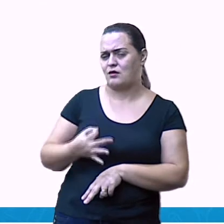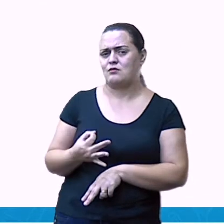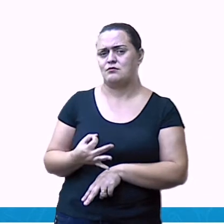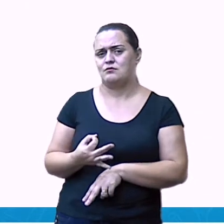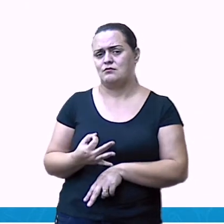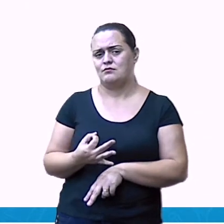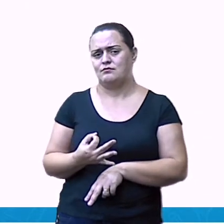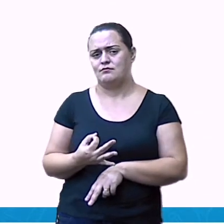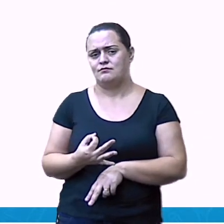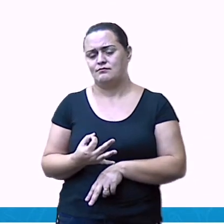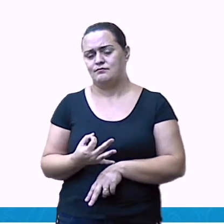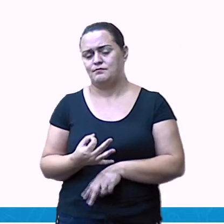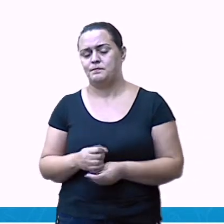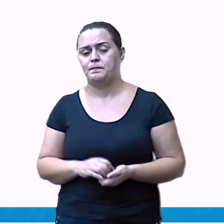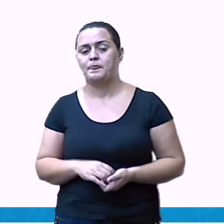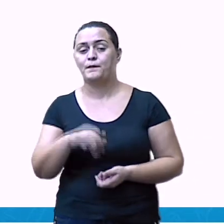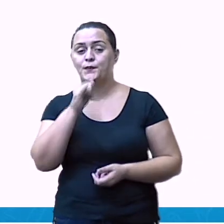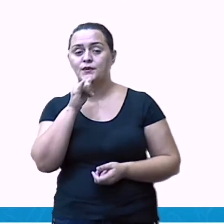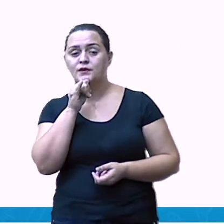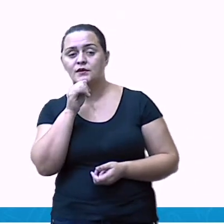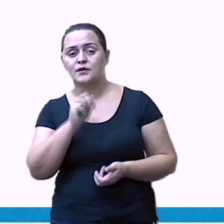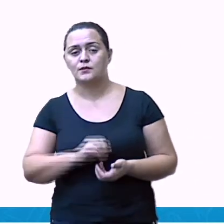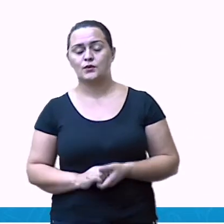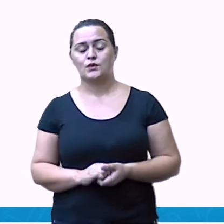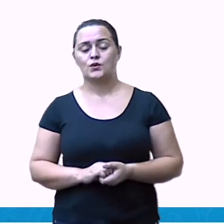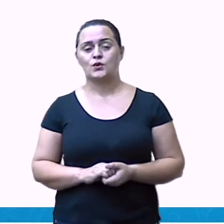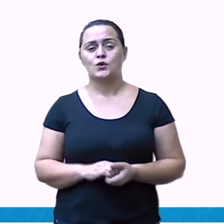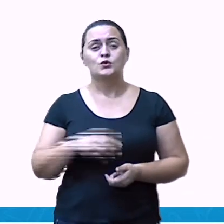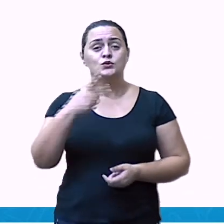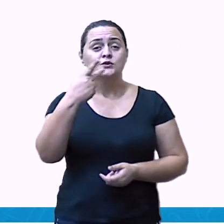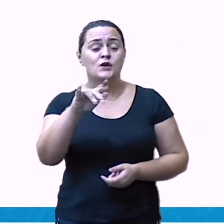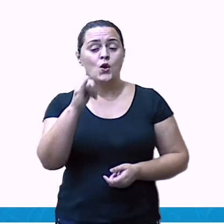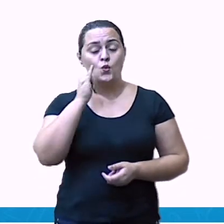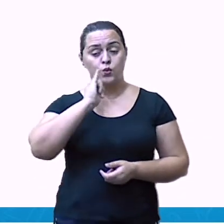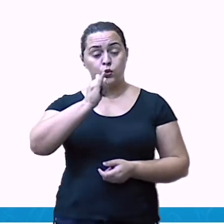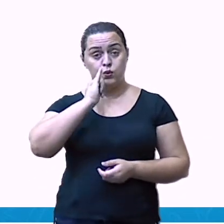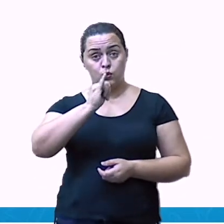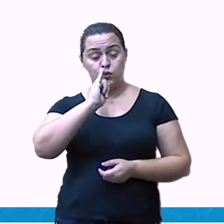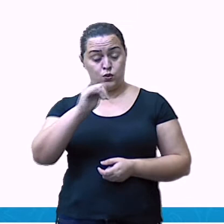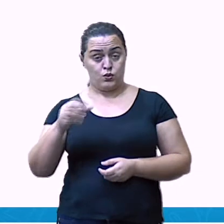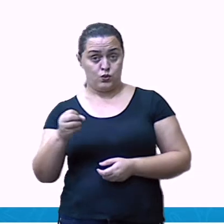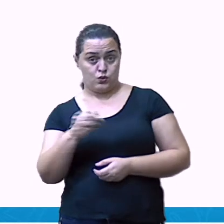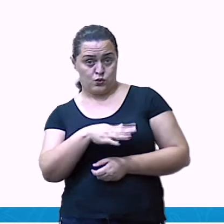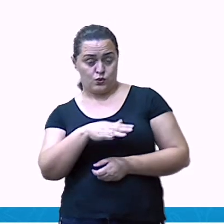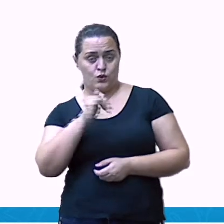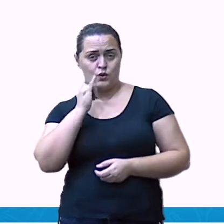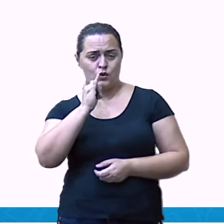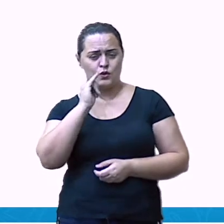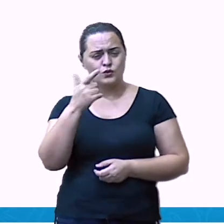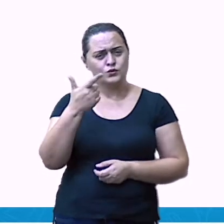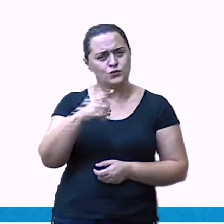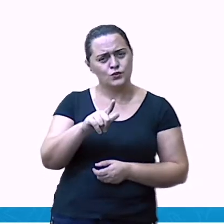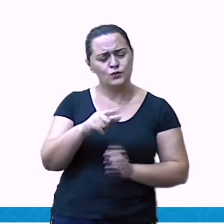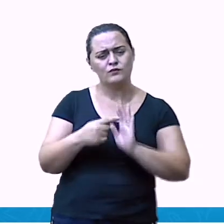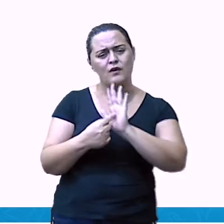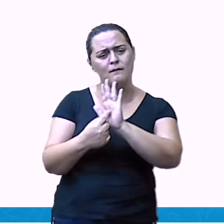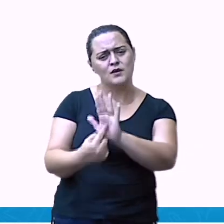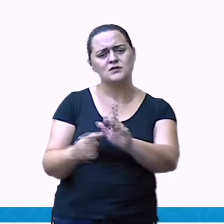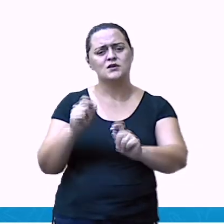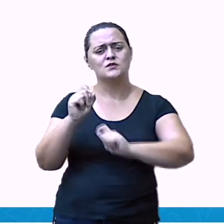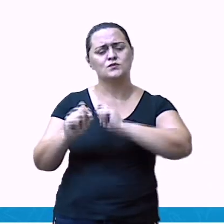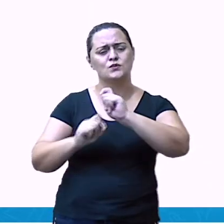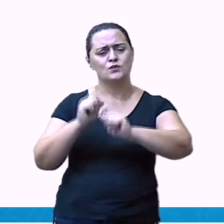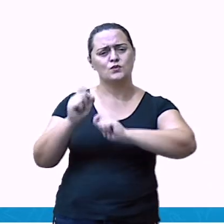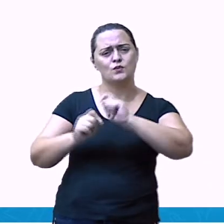o reconto apresenta um conflito, uma solução e um desfecho condizentes com as